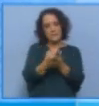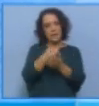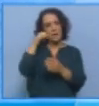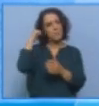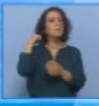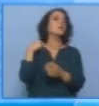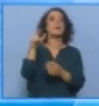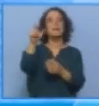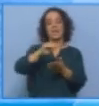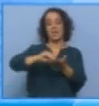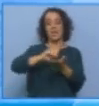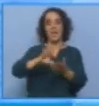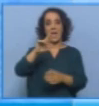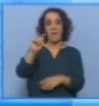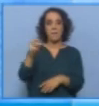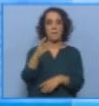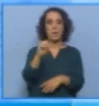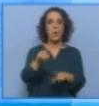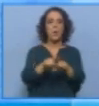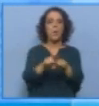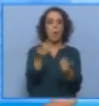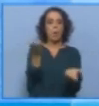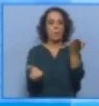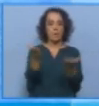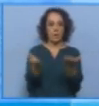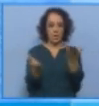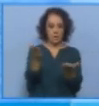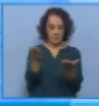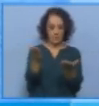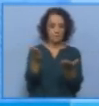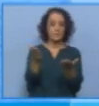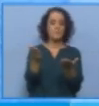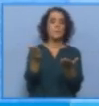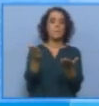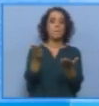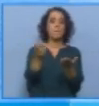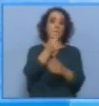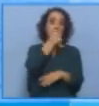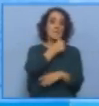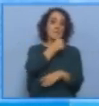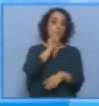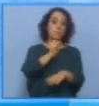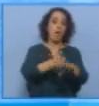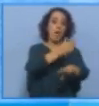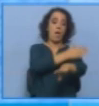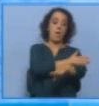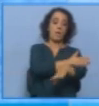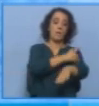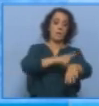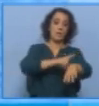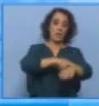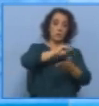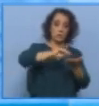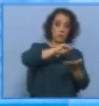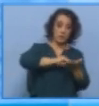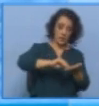o autor de Hebreus, no fundo, aquilo que vai fazendo uma comparação é entre os sacrifícios que se faziam no Antigo Testamento, no templo, e depois